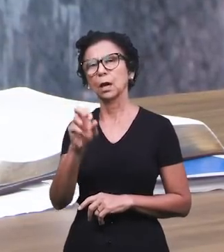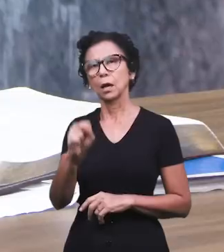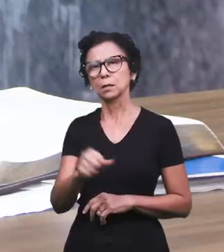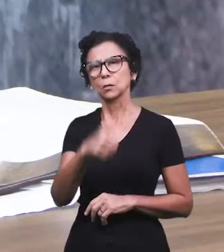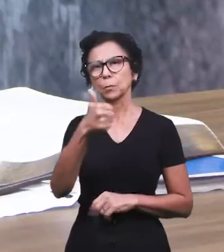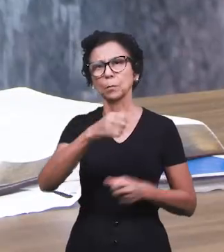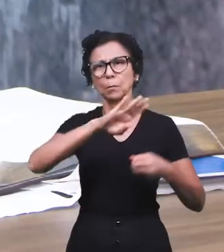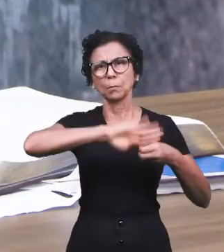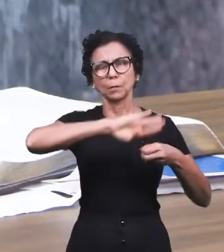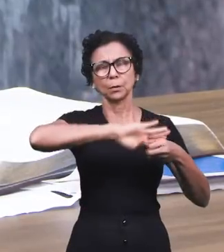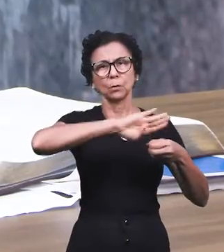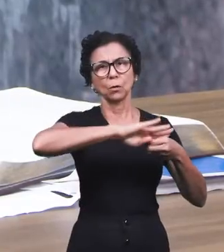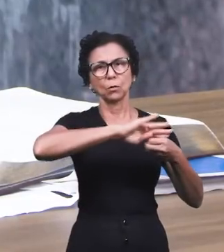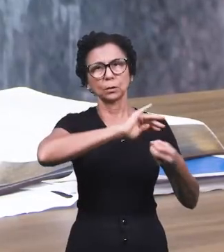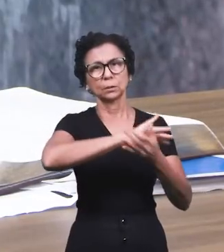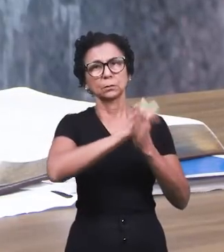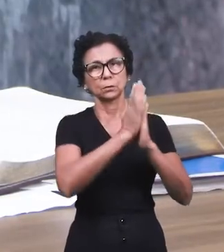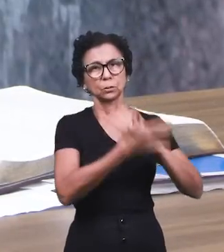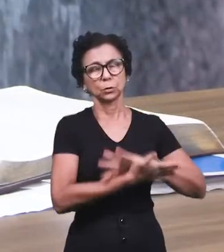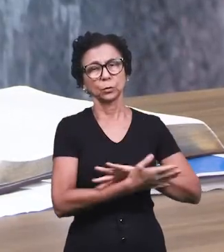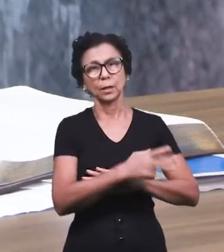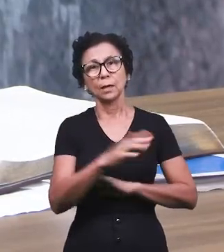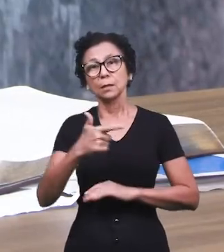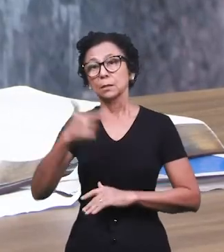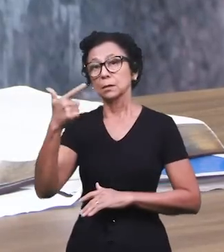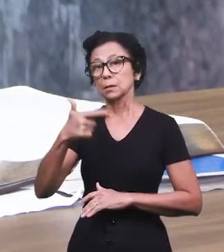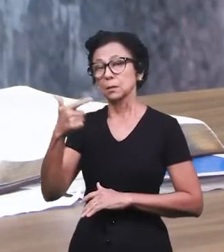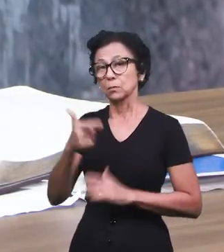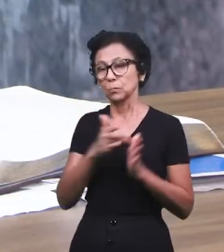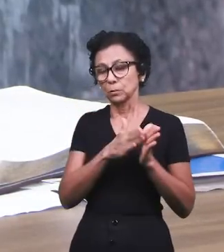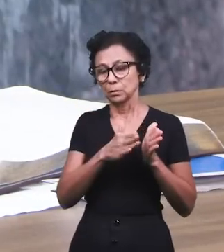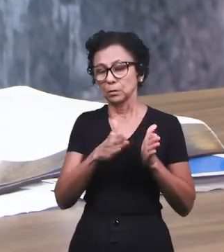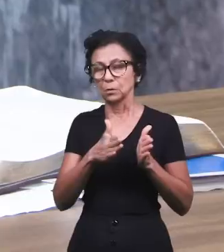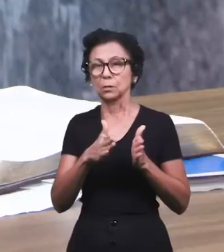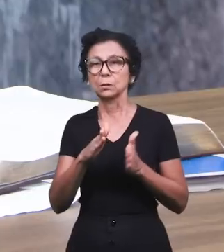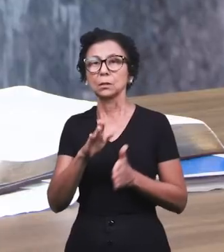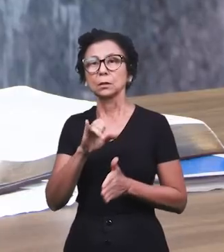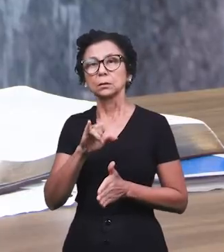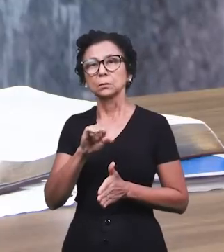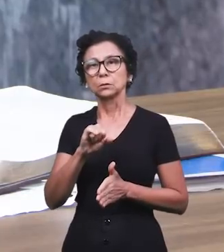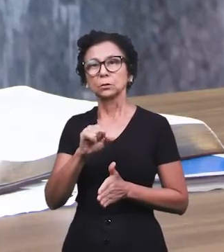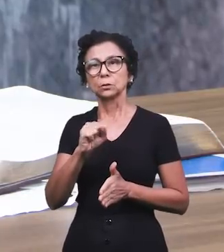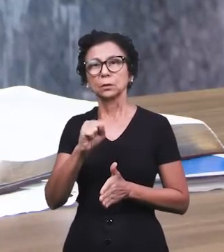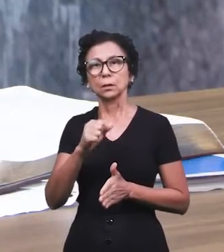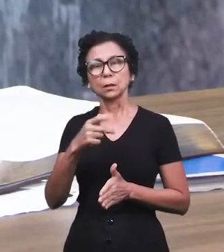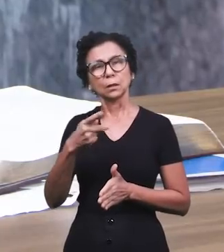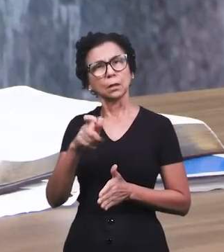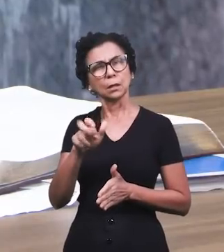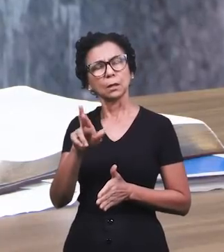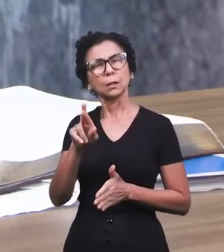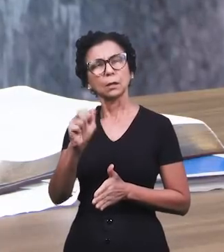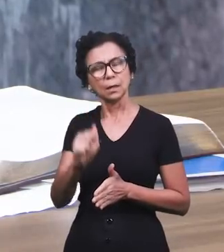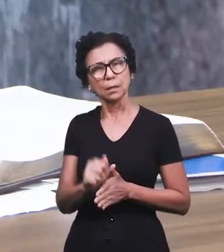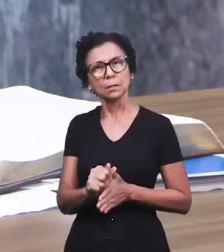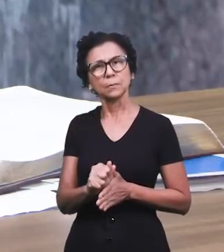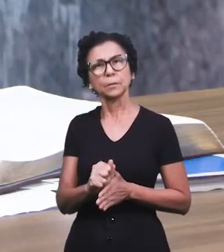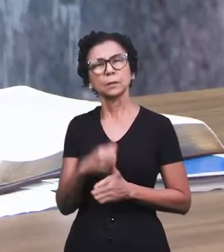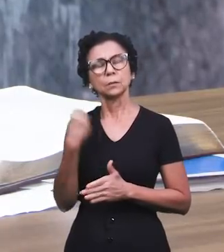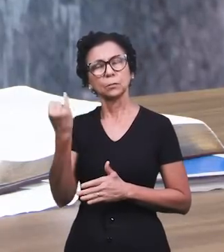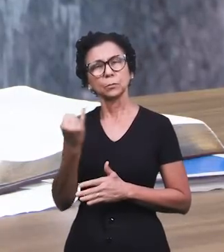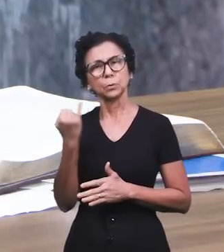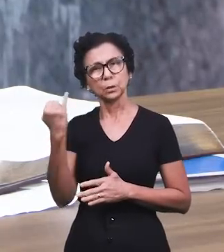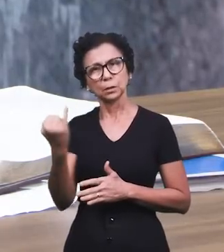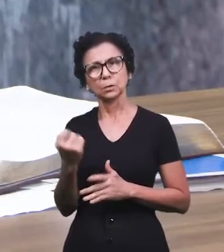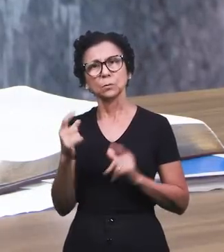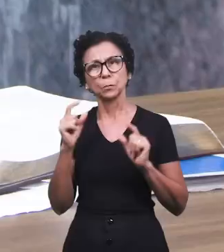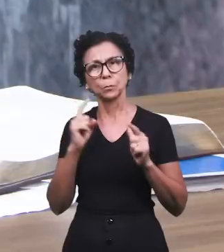o cativeiro babilônico. Sim. E essa segunda diáspora, eu acho que é muito importante, assim, falar dela pelo seguinte: